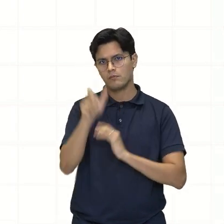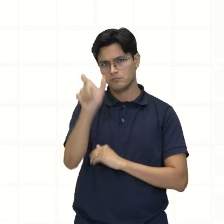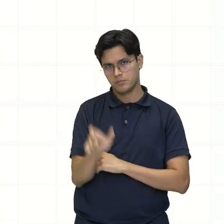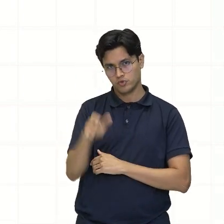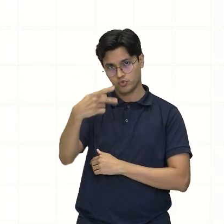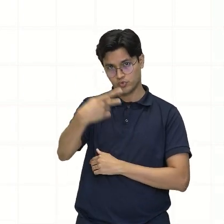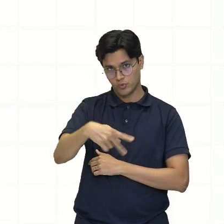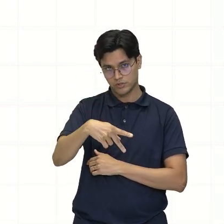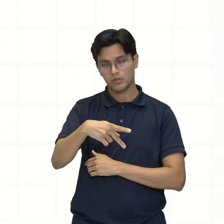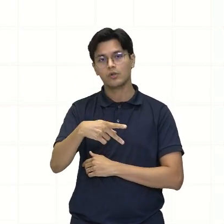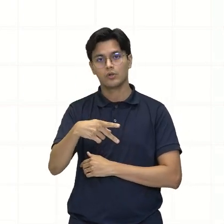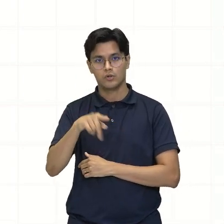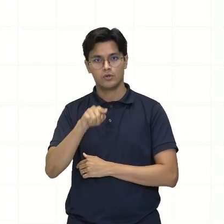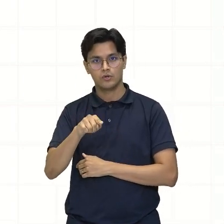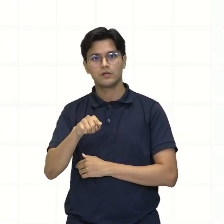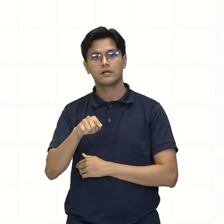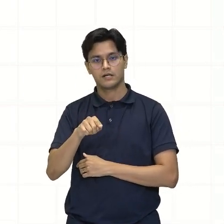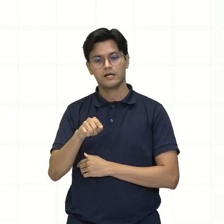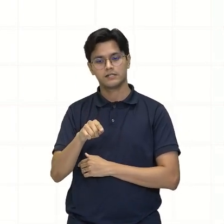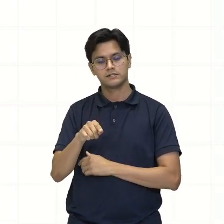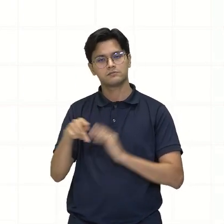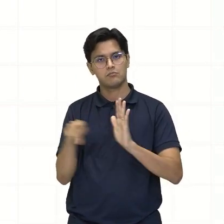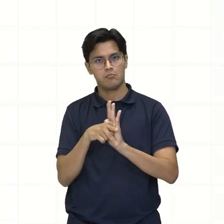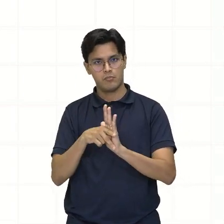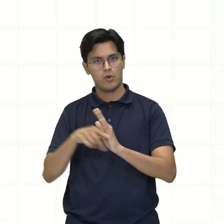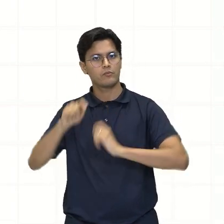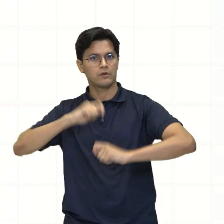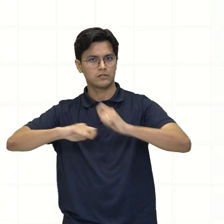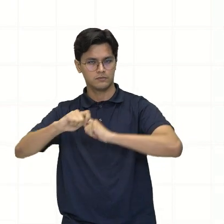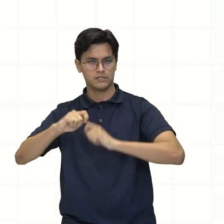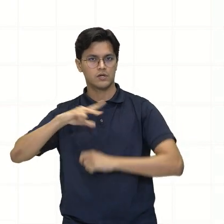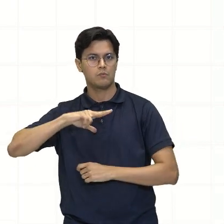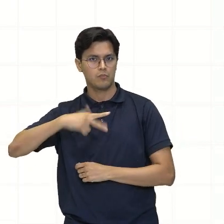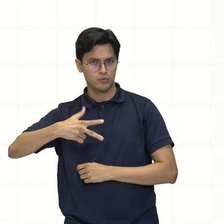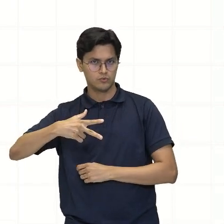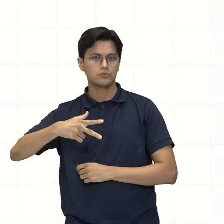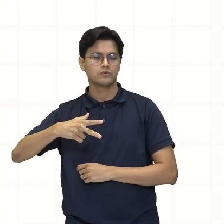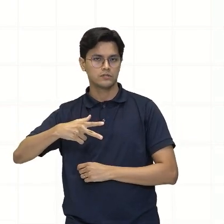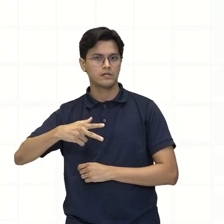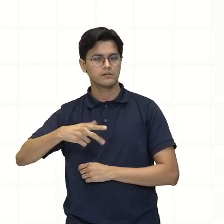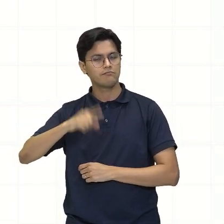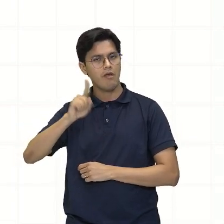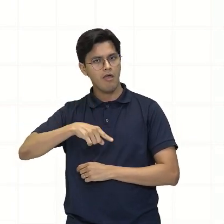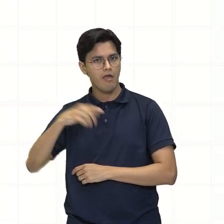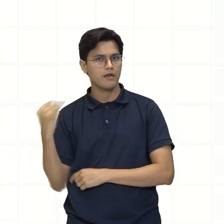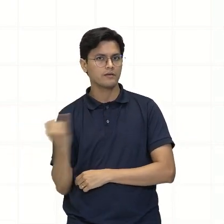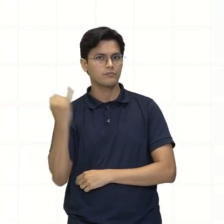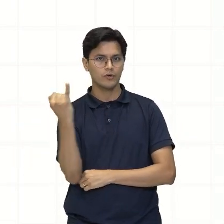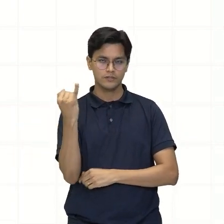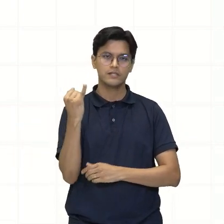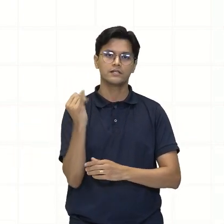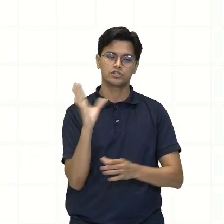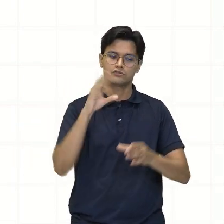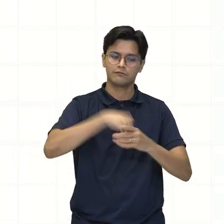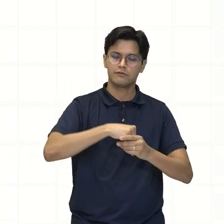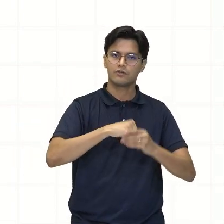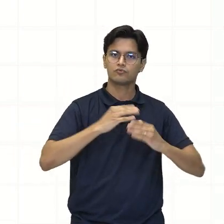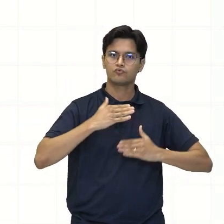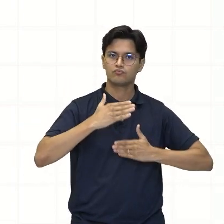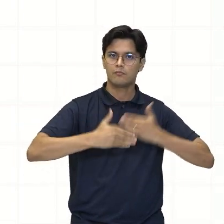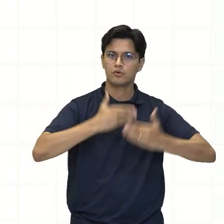à administração portuguesa, no processo de ocupação, ele vai ser fundamental nesse processo